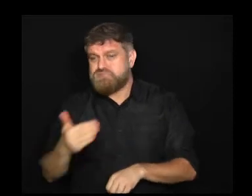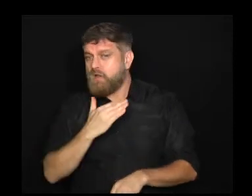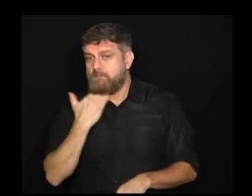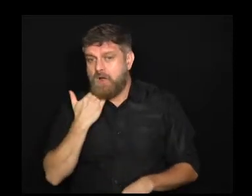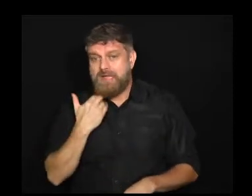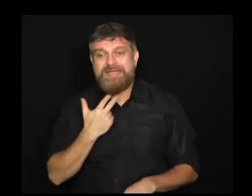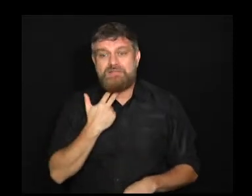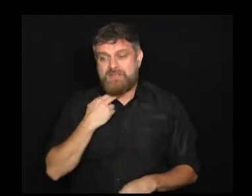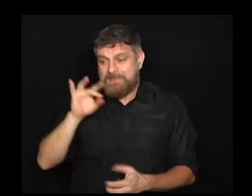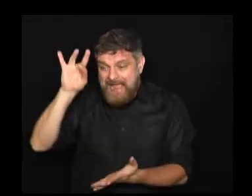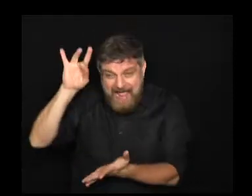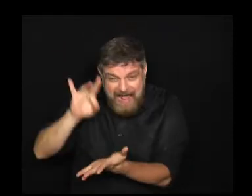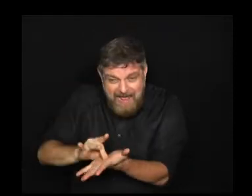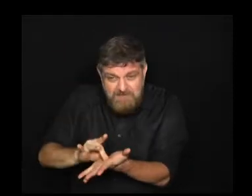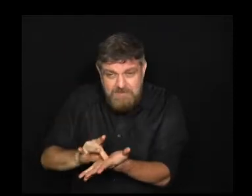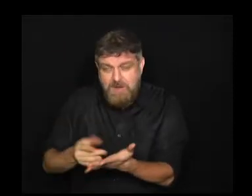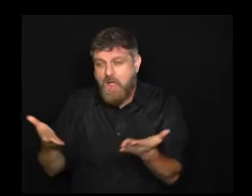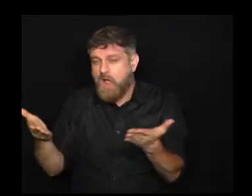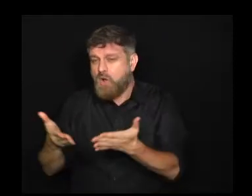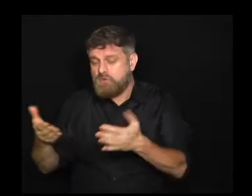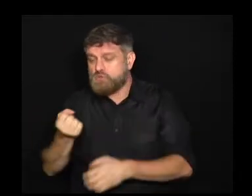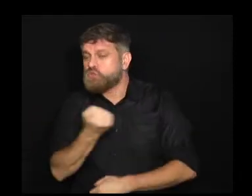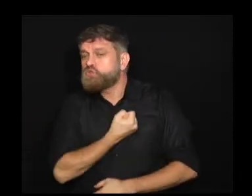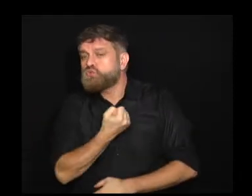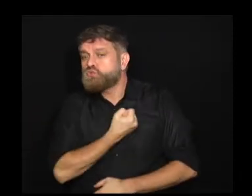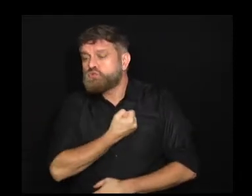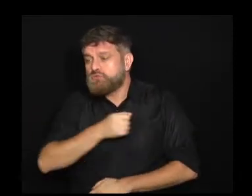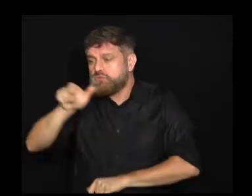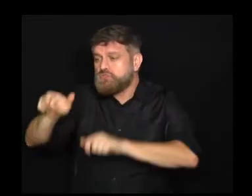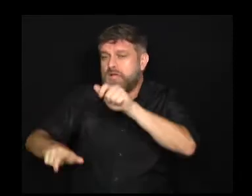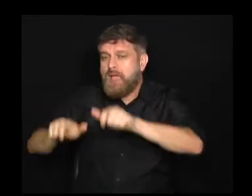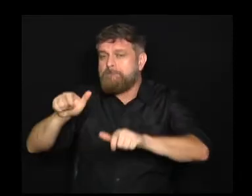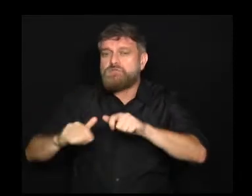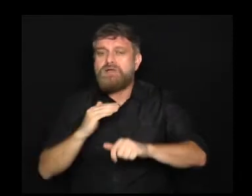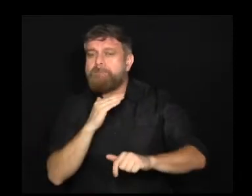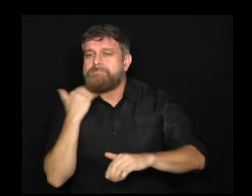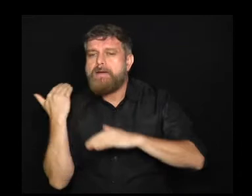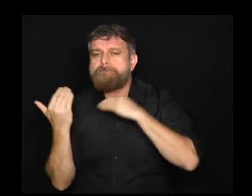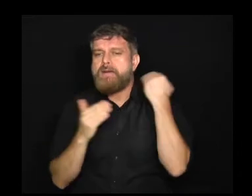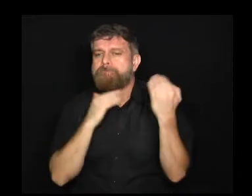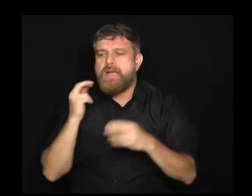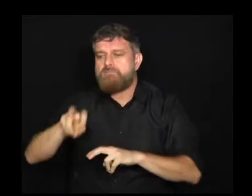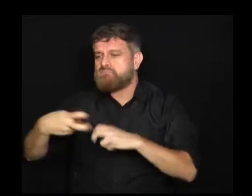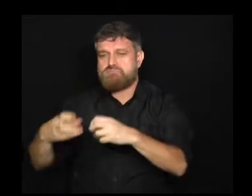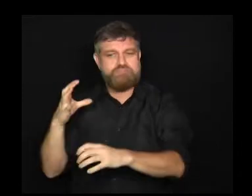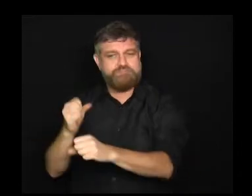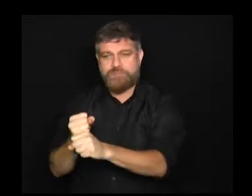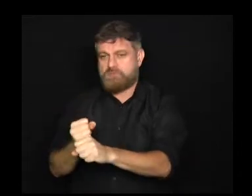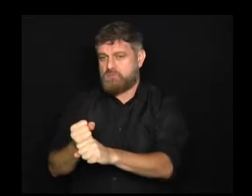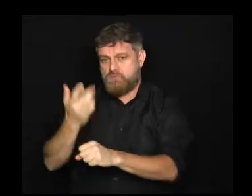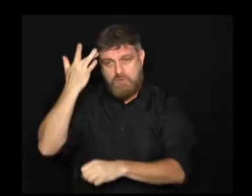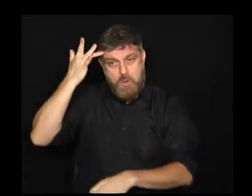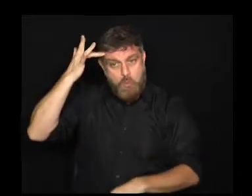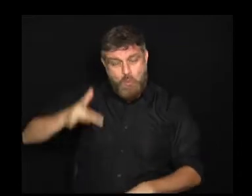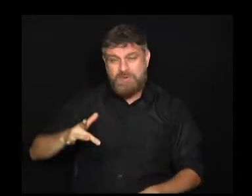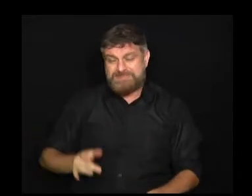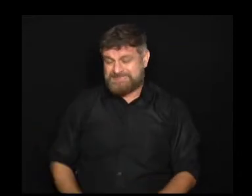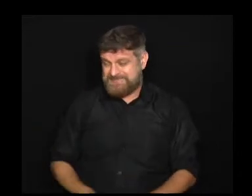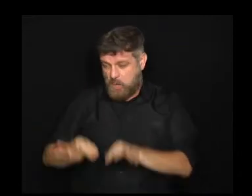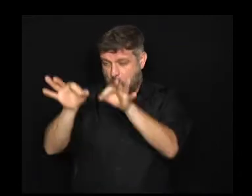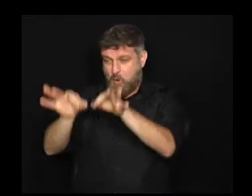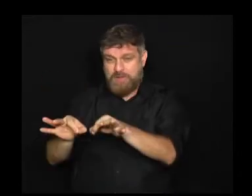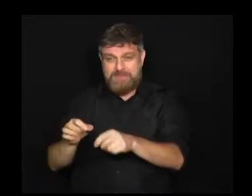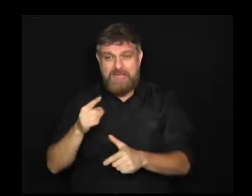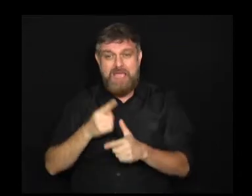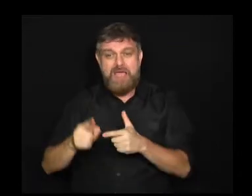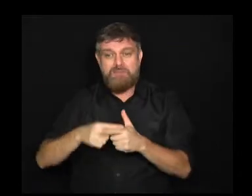afirmar qual que é hoje a proporção de casos graves que vão para óbito, em razão de... Não é também problema que a